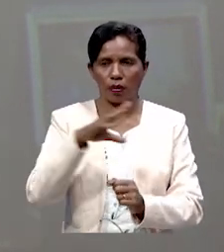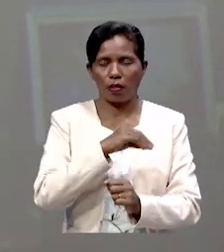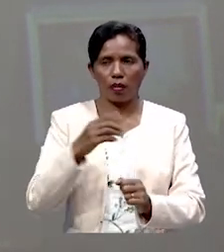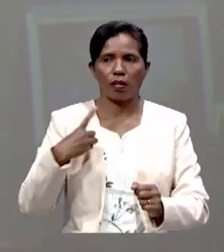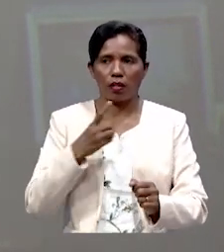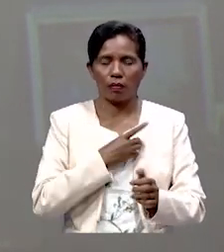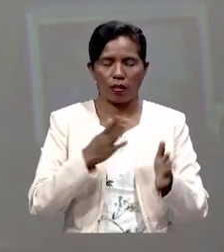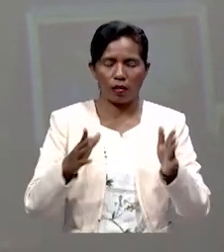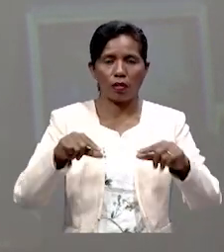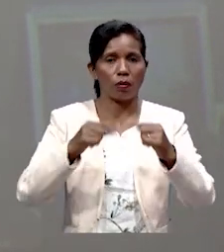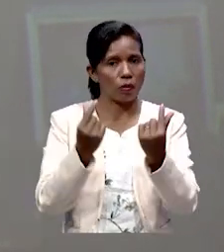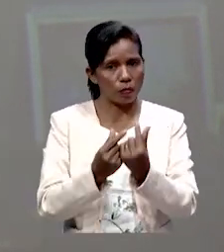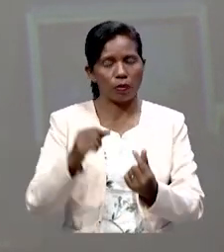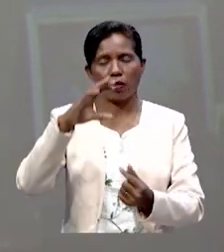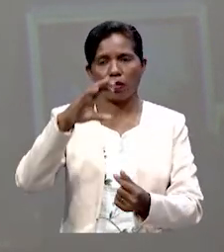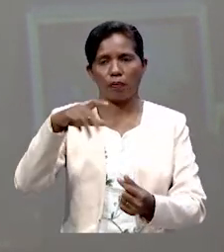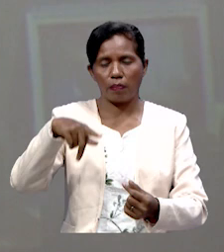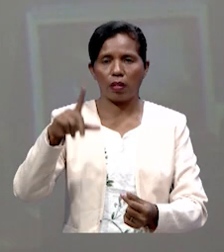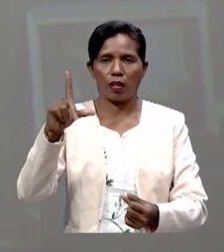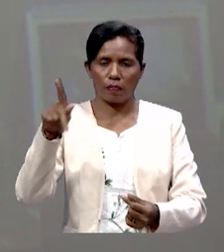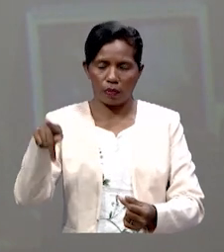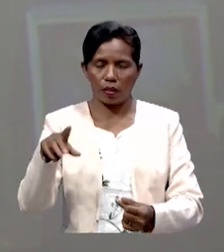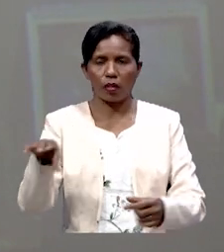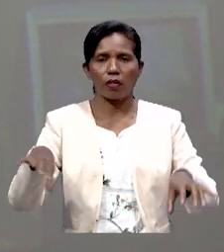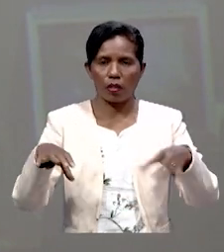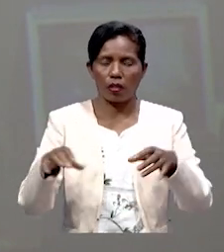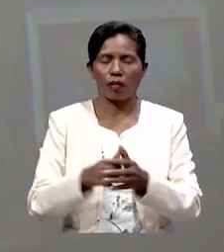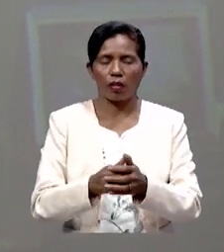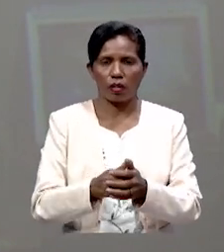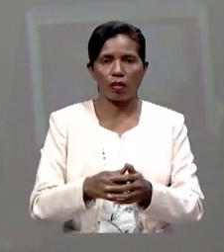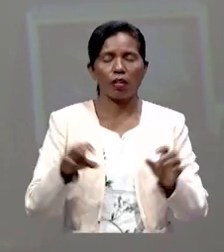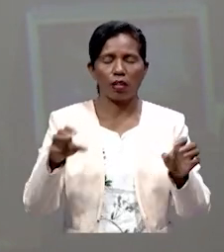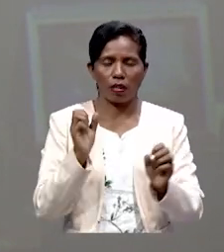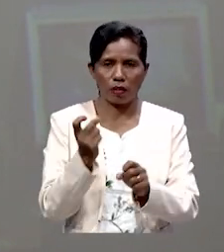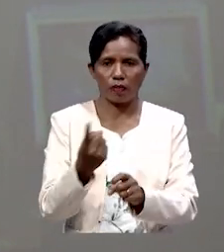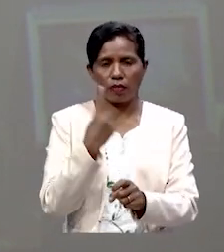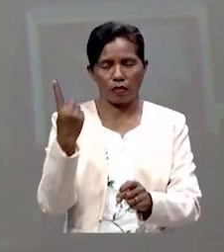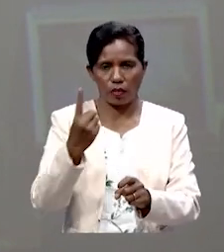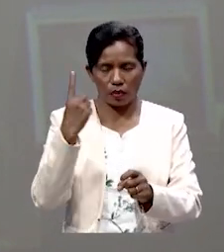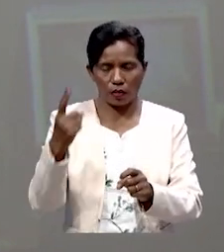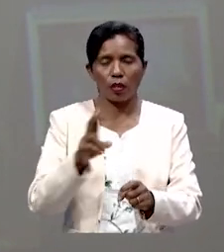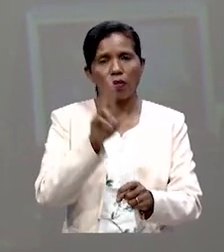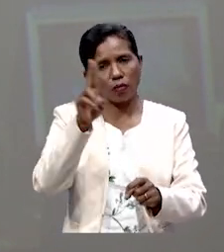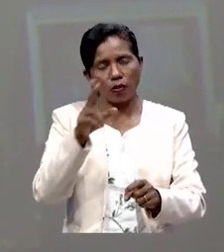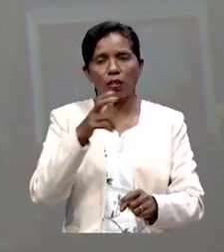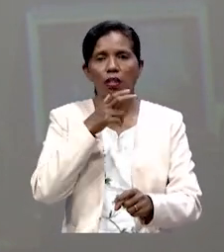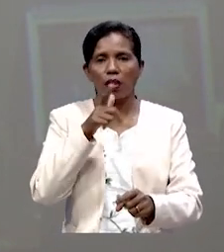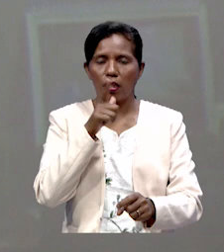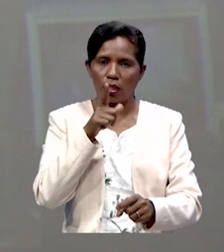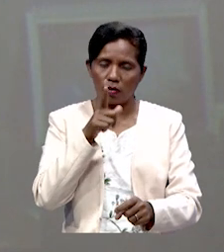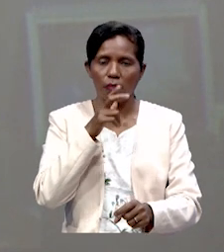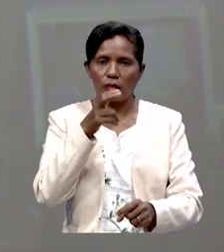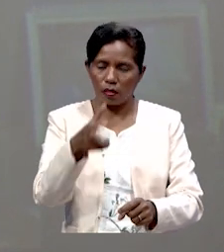do grupo da PCPLP se esforça a intervir em língua portuguesa, porque são apenas duas vezes por